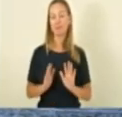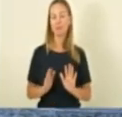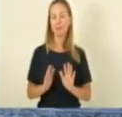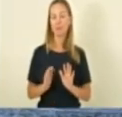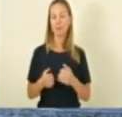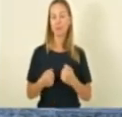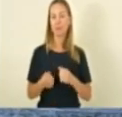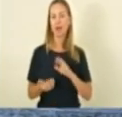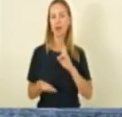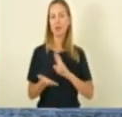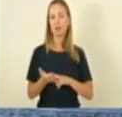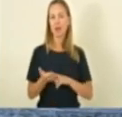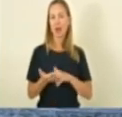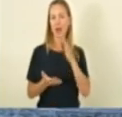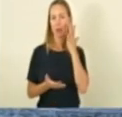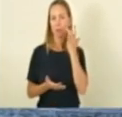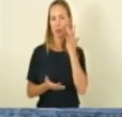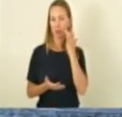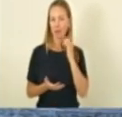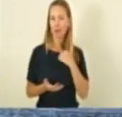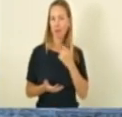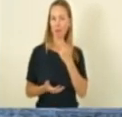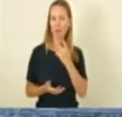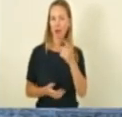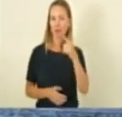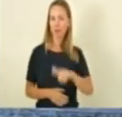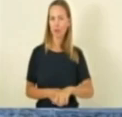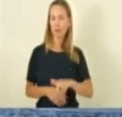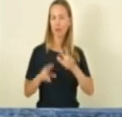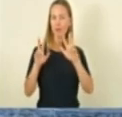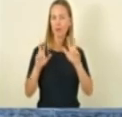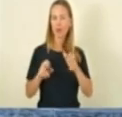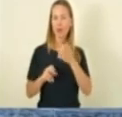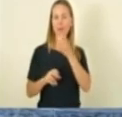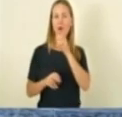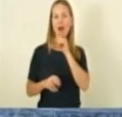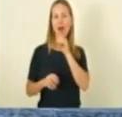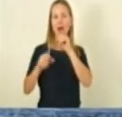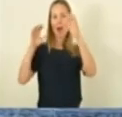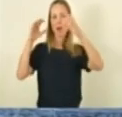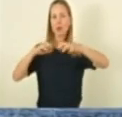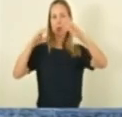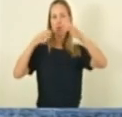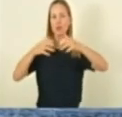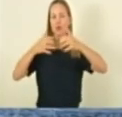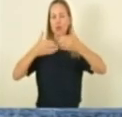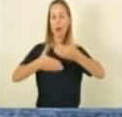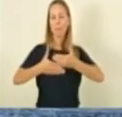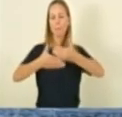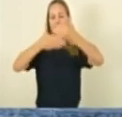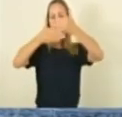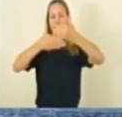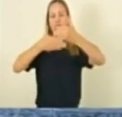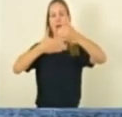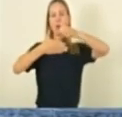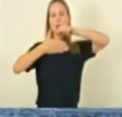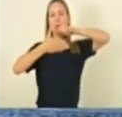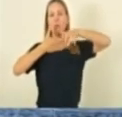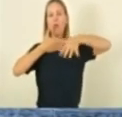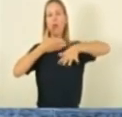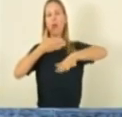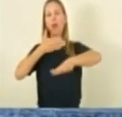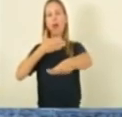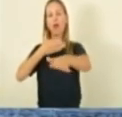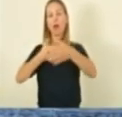de registrar, amanhã vou voltar a falar sobre a água que está indo embora. E cadê a barragem